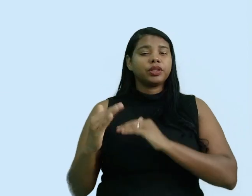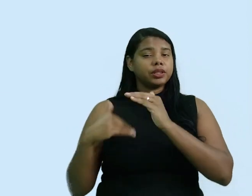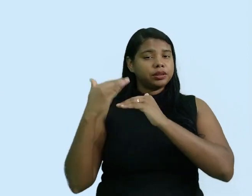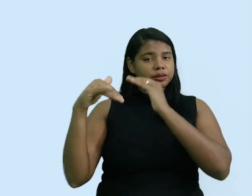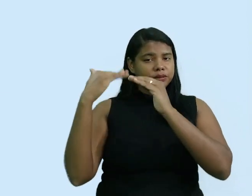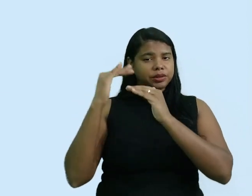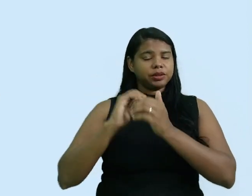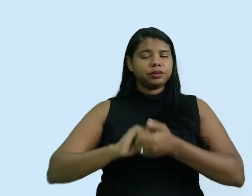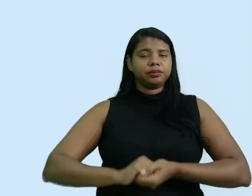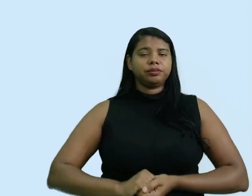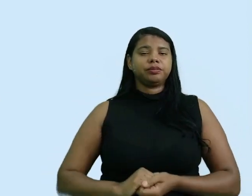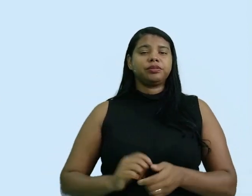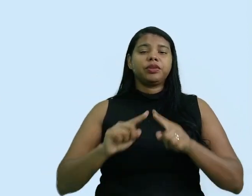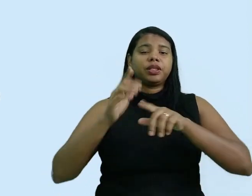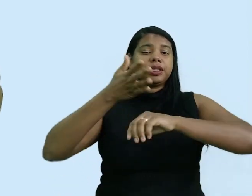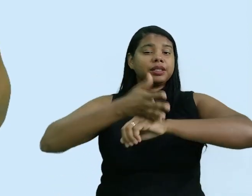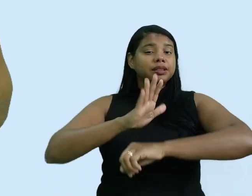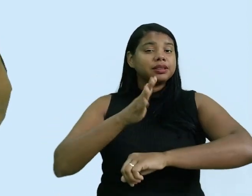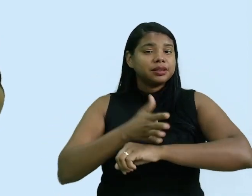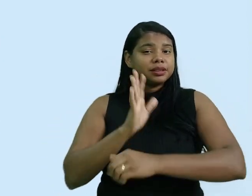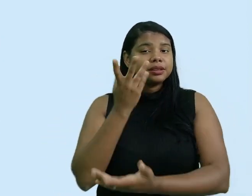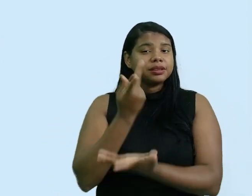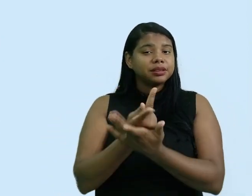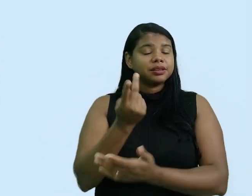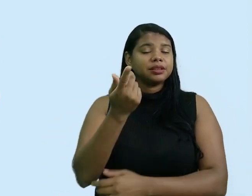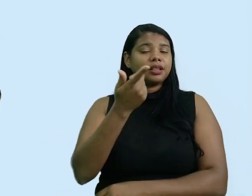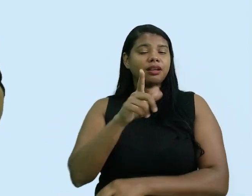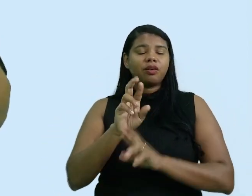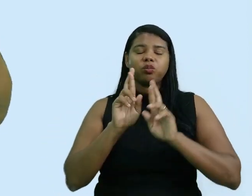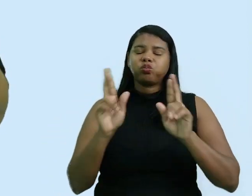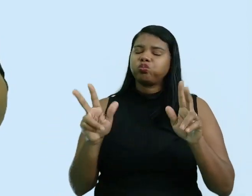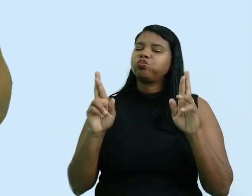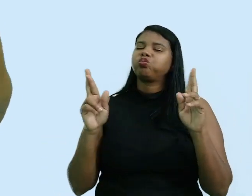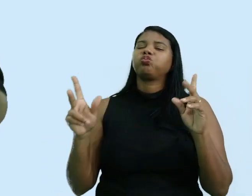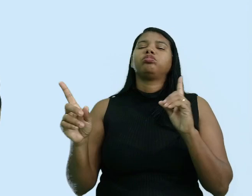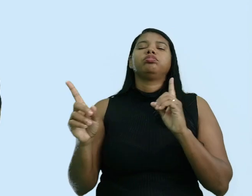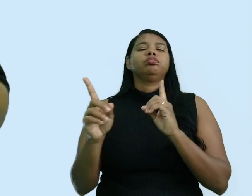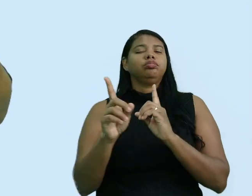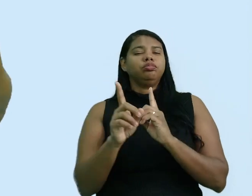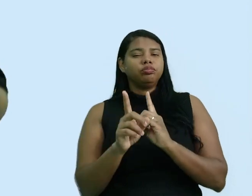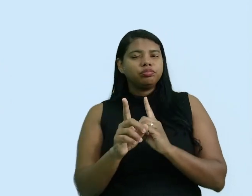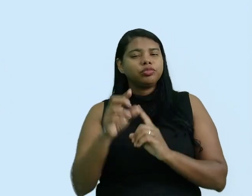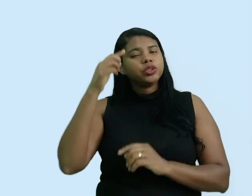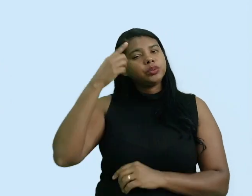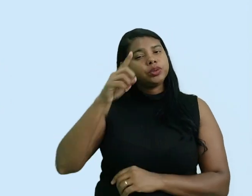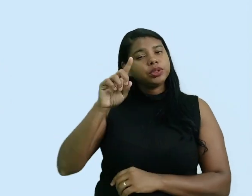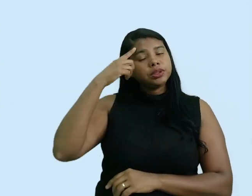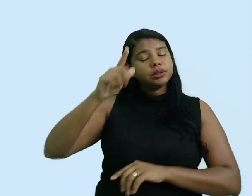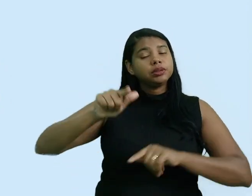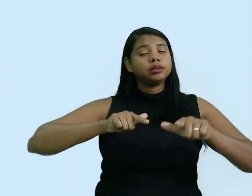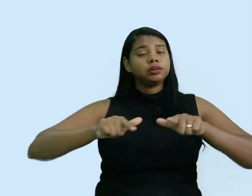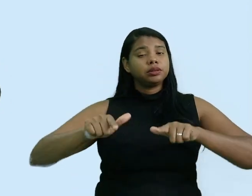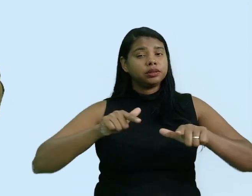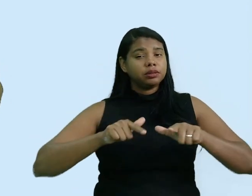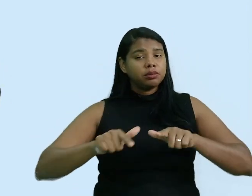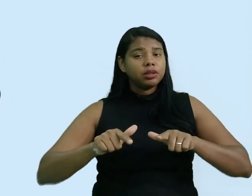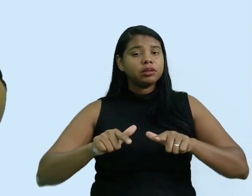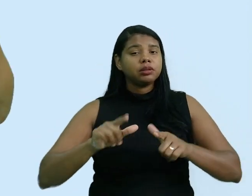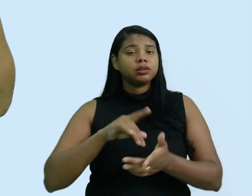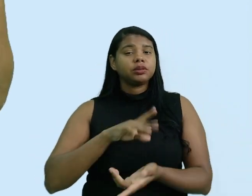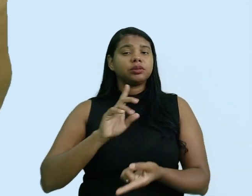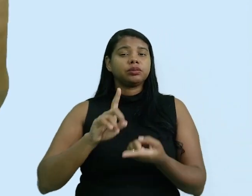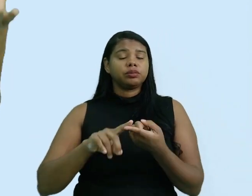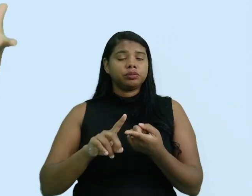desenvolvida, mas a prática, a realidade é outra. A gente encontra os entraves do dia a dia do trabalhador, encontra os